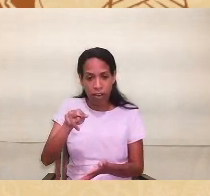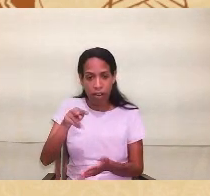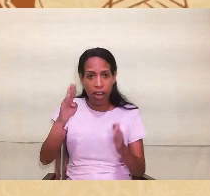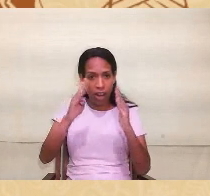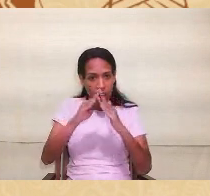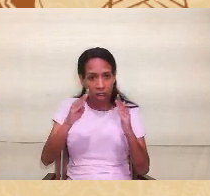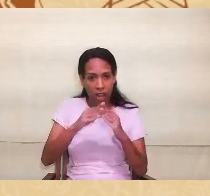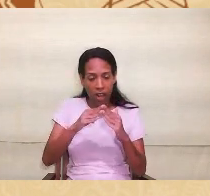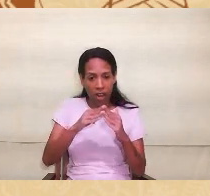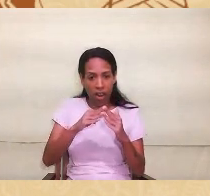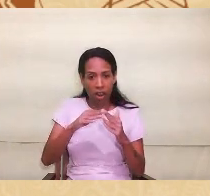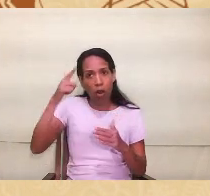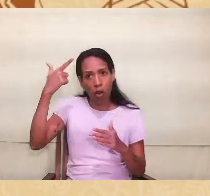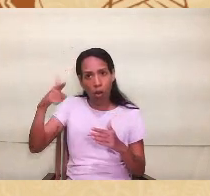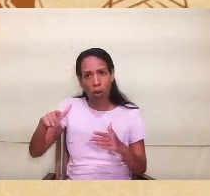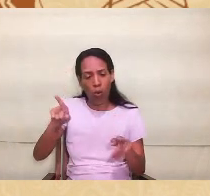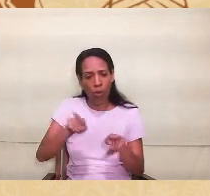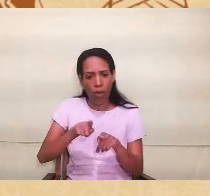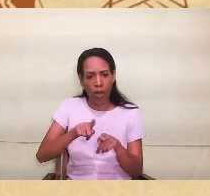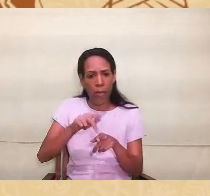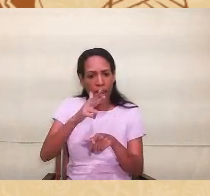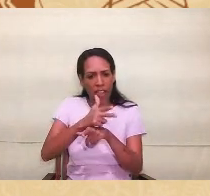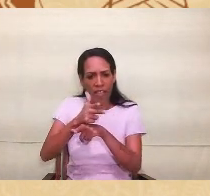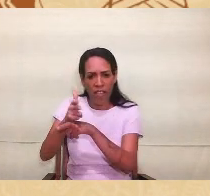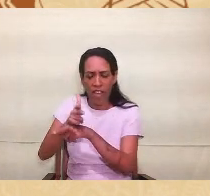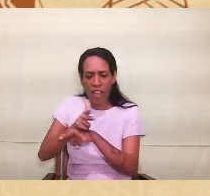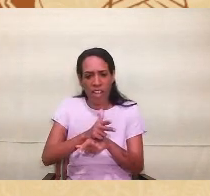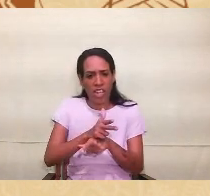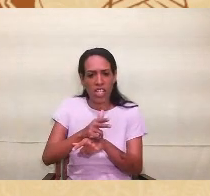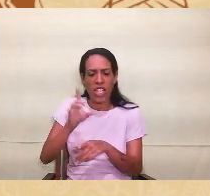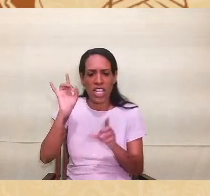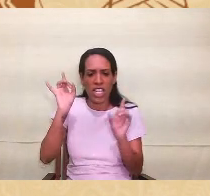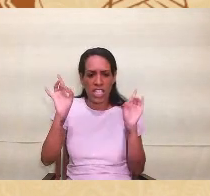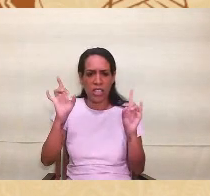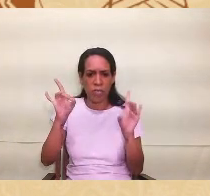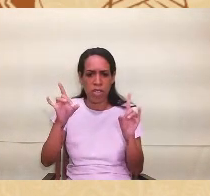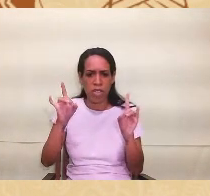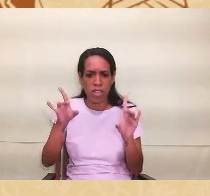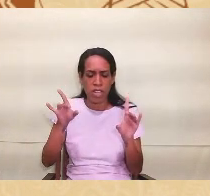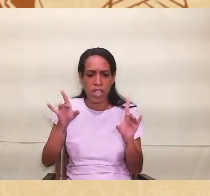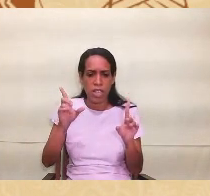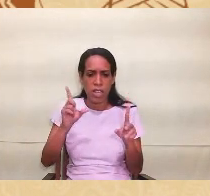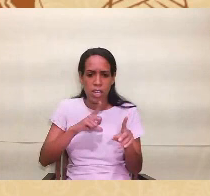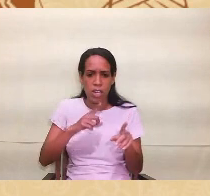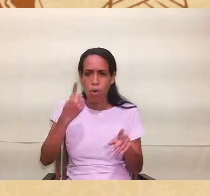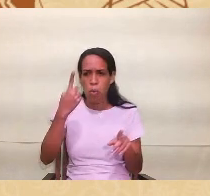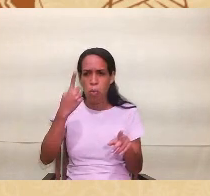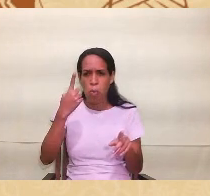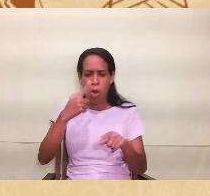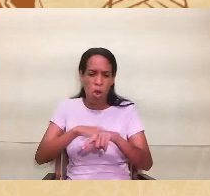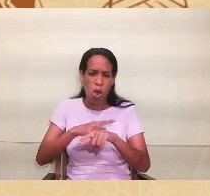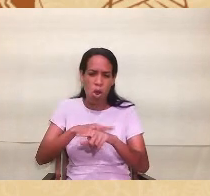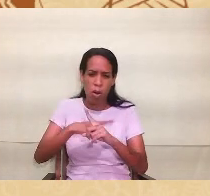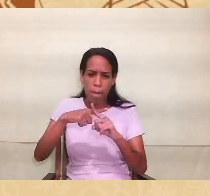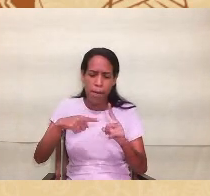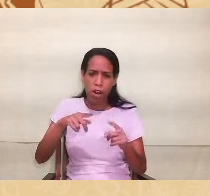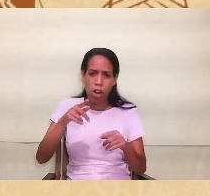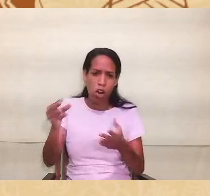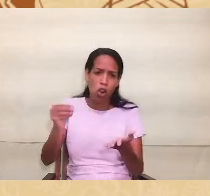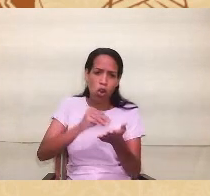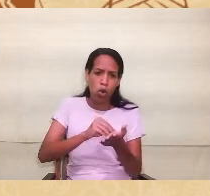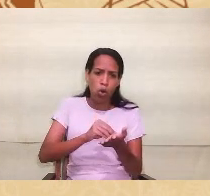casa. Tem outros vídeos da Luz, tem um vídeo em especial que eu gosto muitíssimo, ele tem 1h30, se vocês colocarem